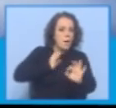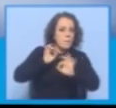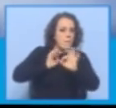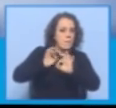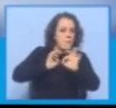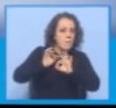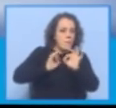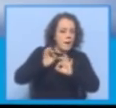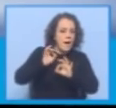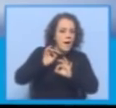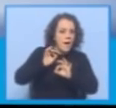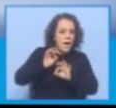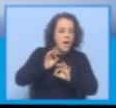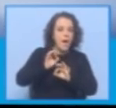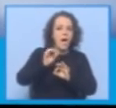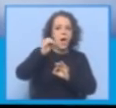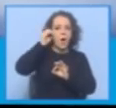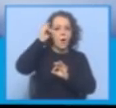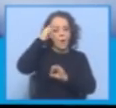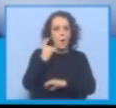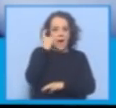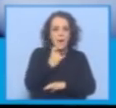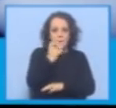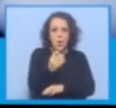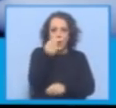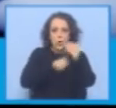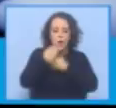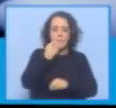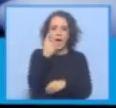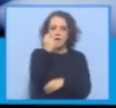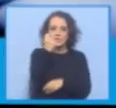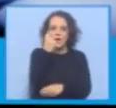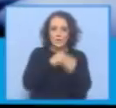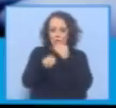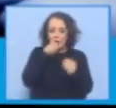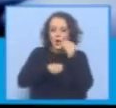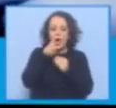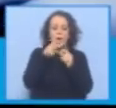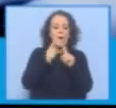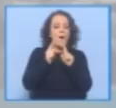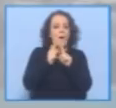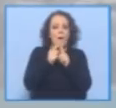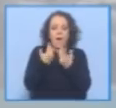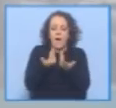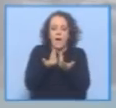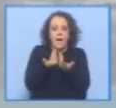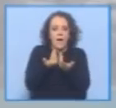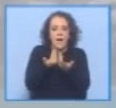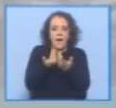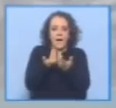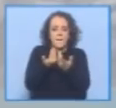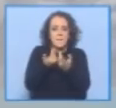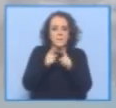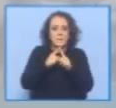para que pudesse beber o camelo e pudesse comer as favas. Olha, tudo aquilo era